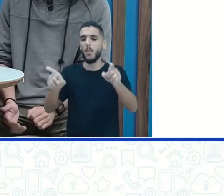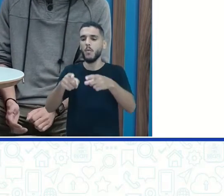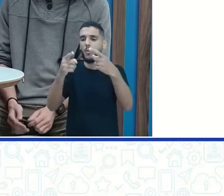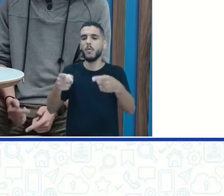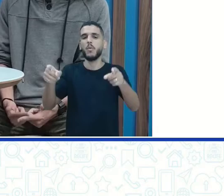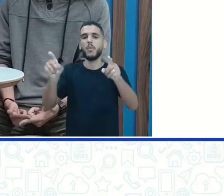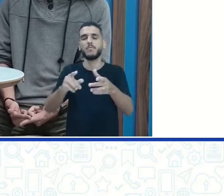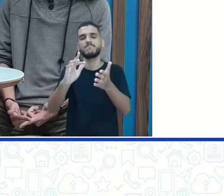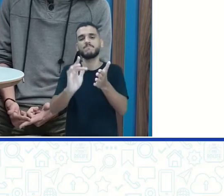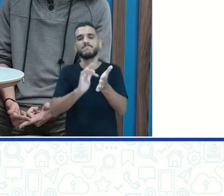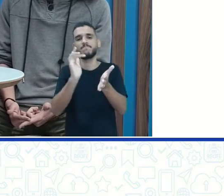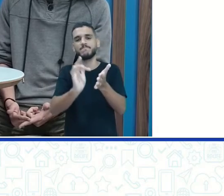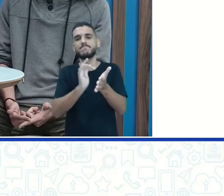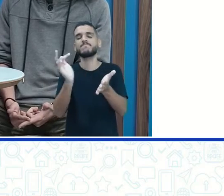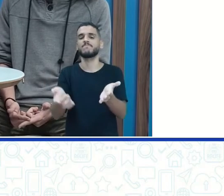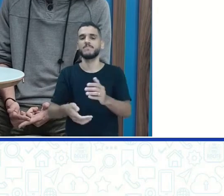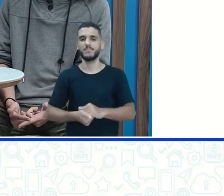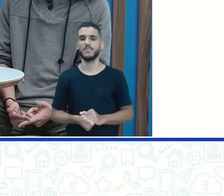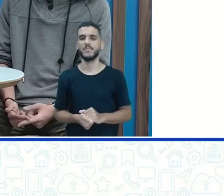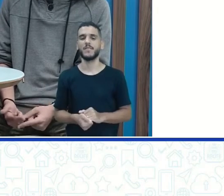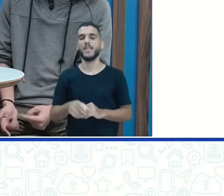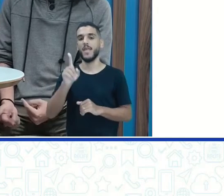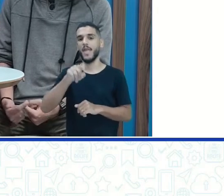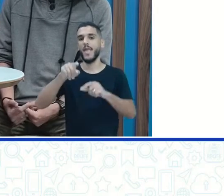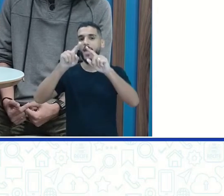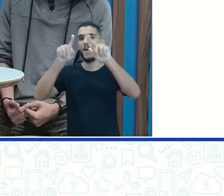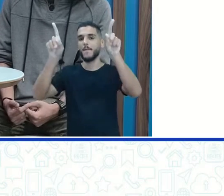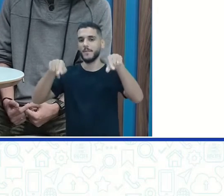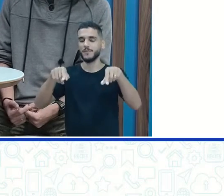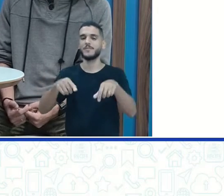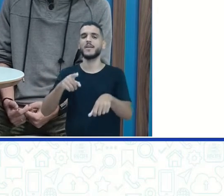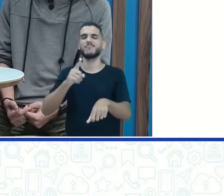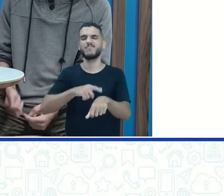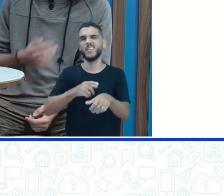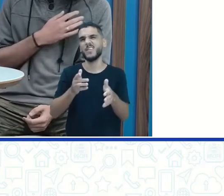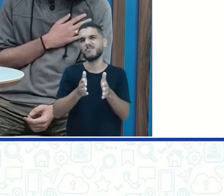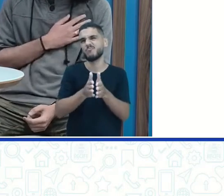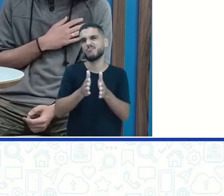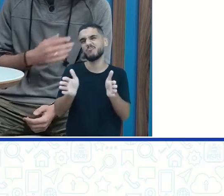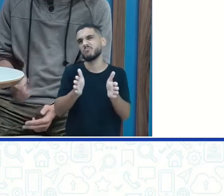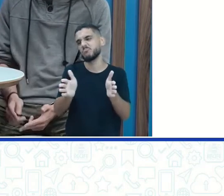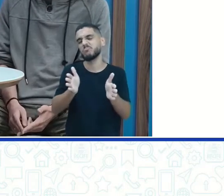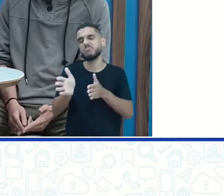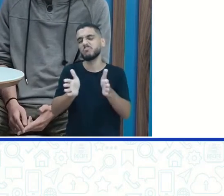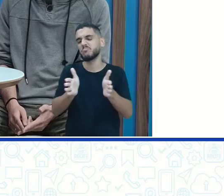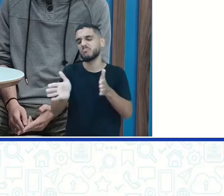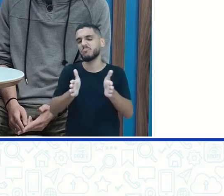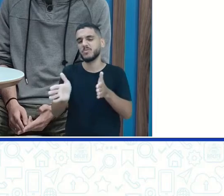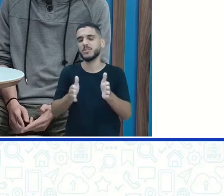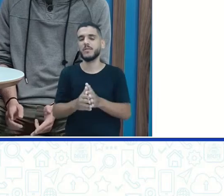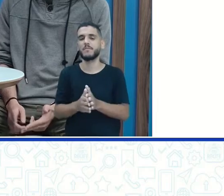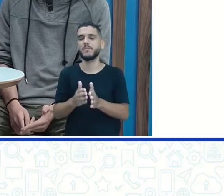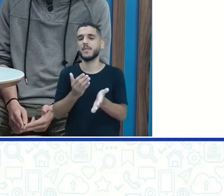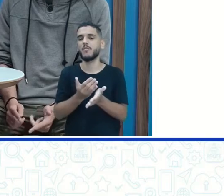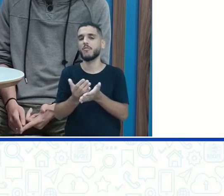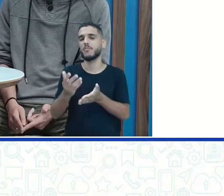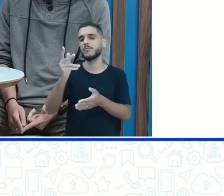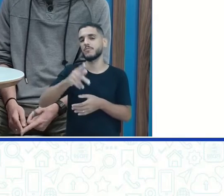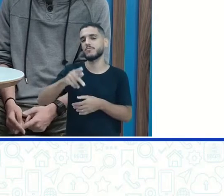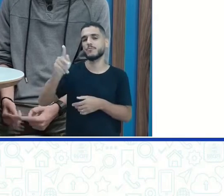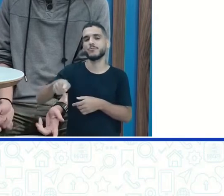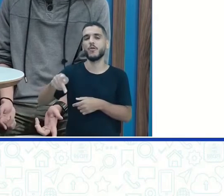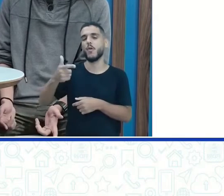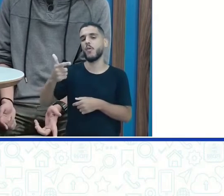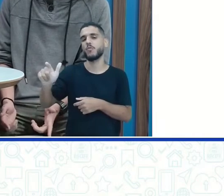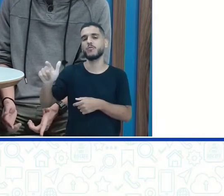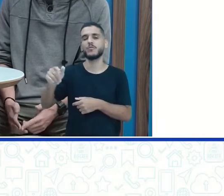tablets. Esse é um projeto que já tem um certo tempo, não comigo, ele foi iniciado pelo professor